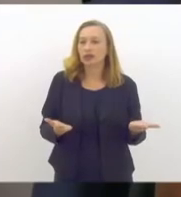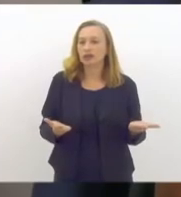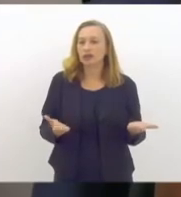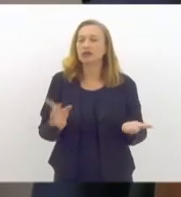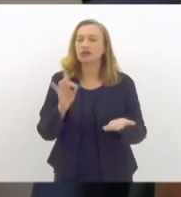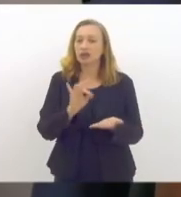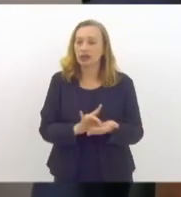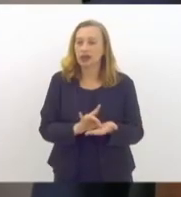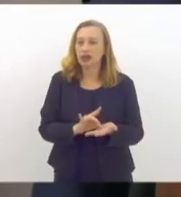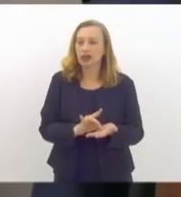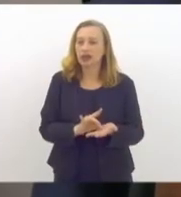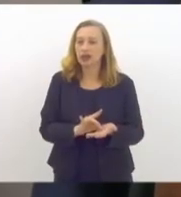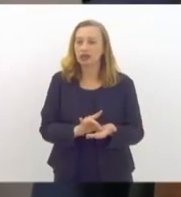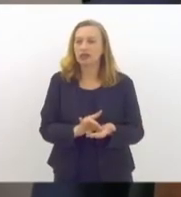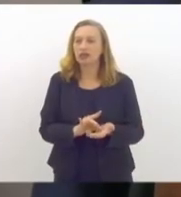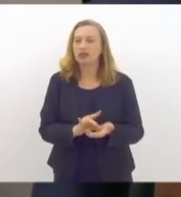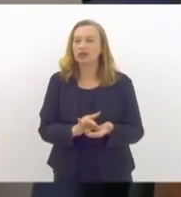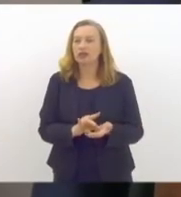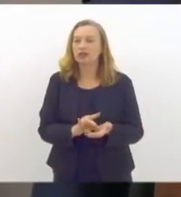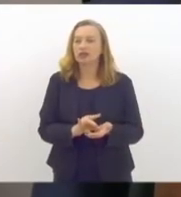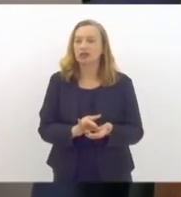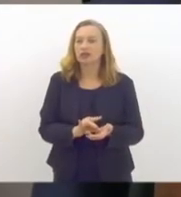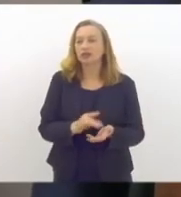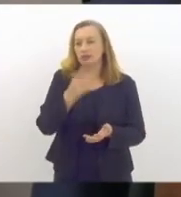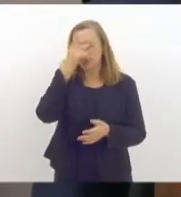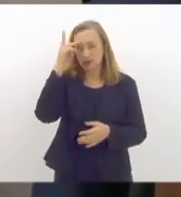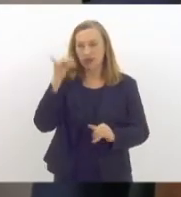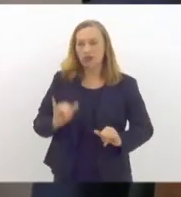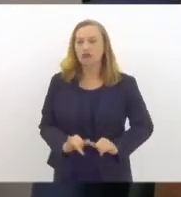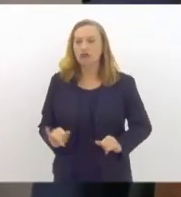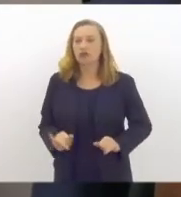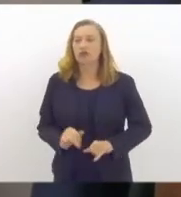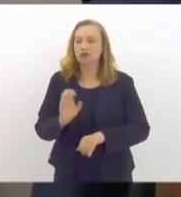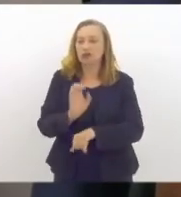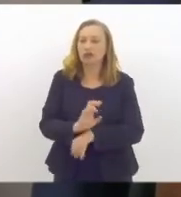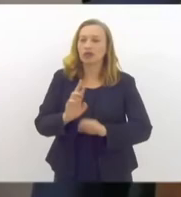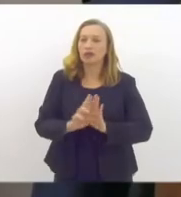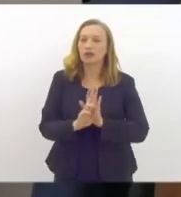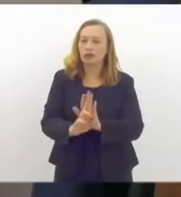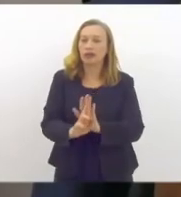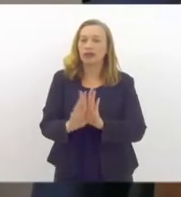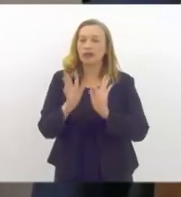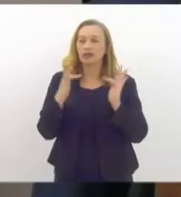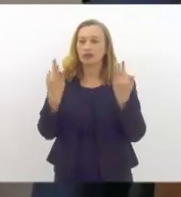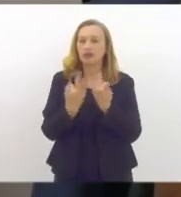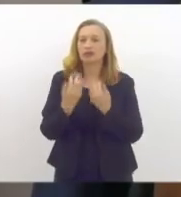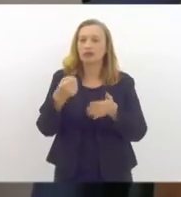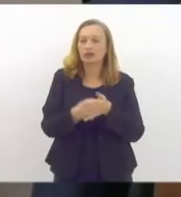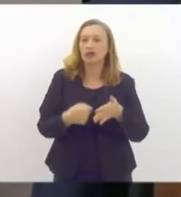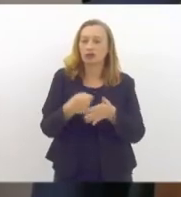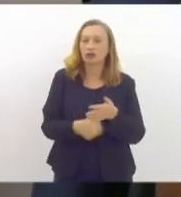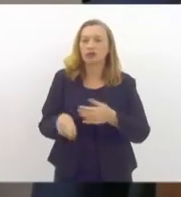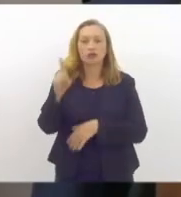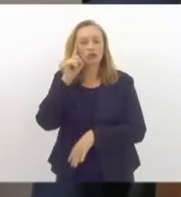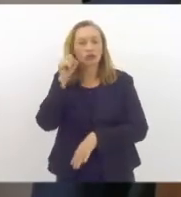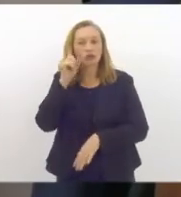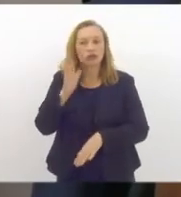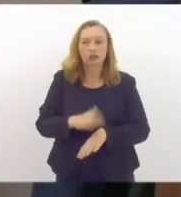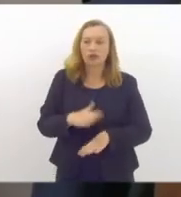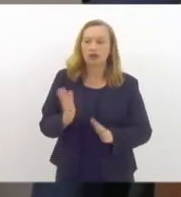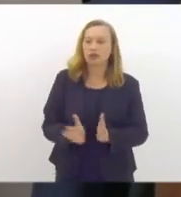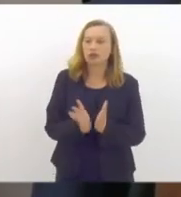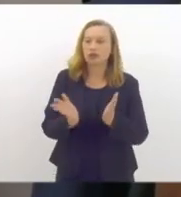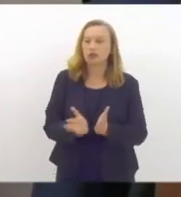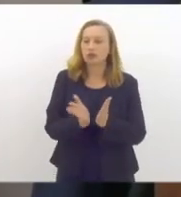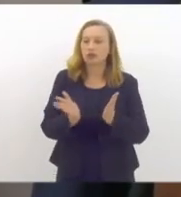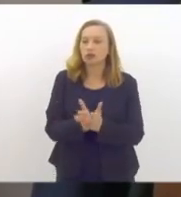reais vítimas da violência de Estado, pela representatividade enquanto familiar, na luta diária pelos mais vulneráveis, trazendo